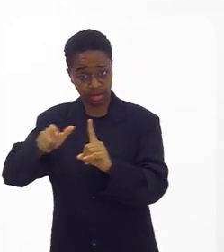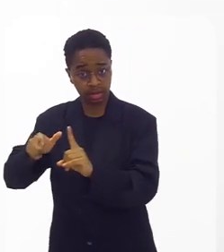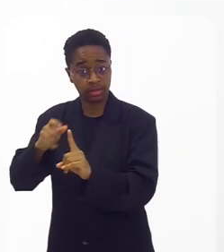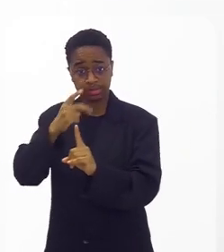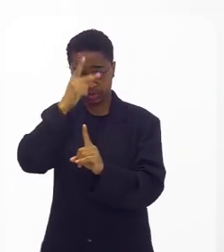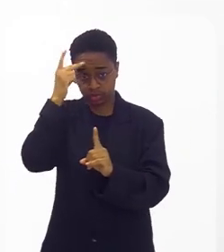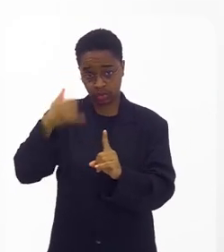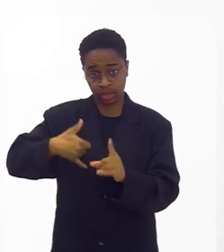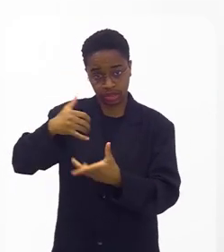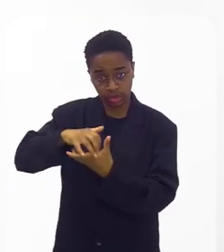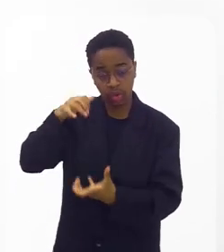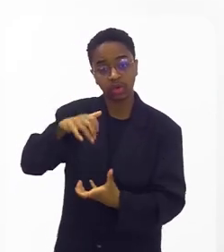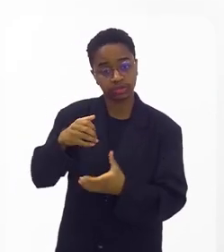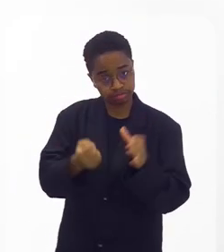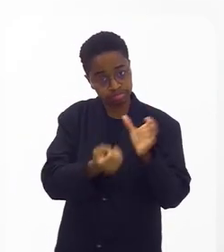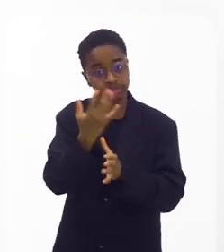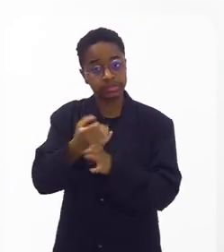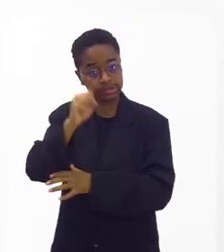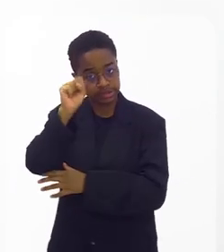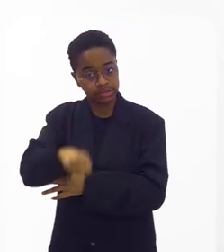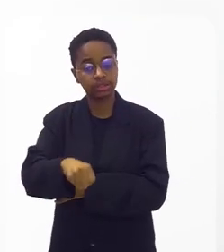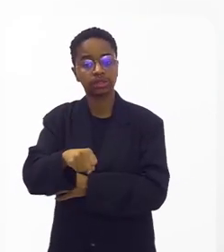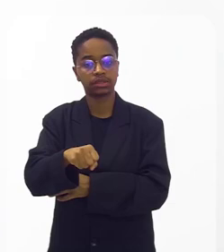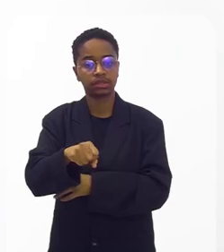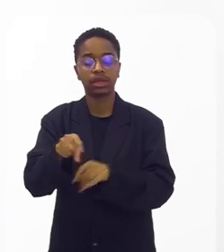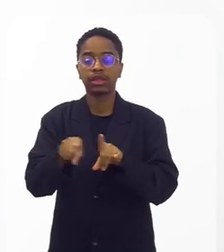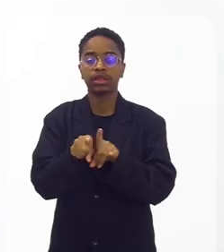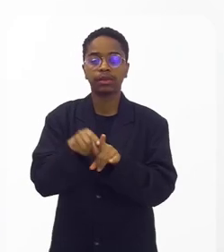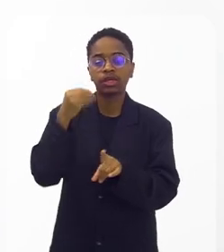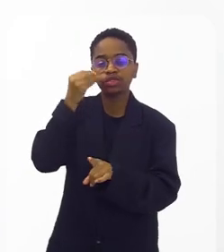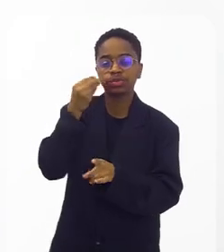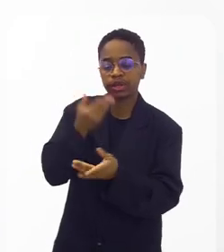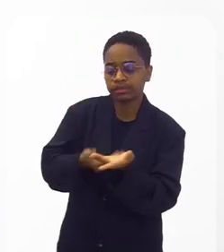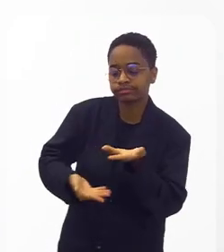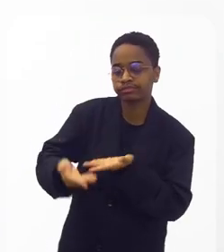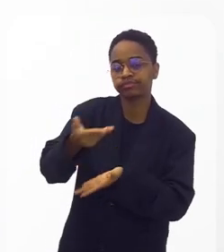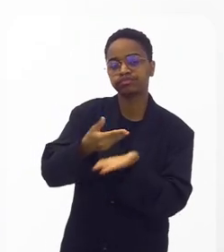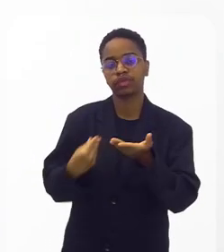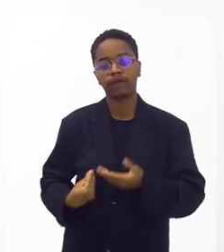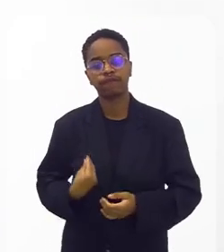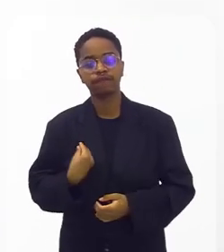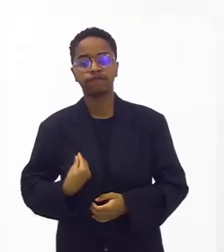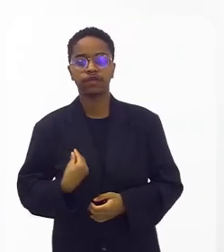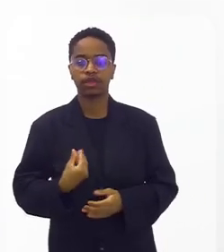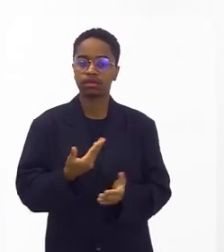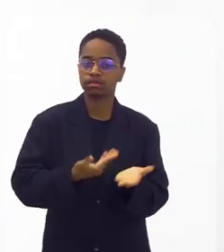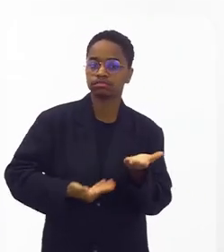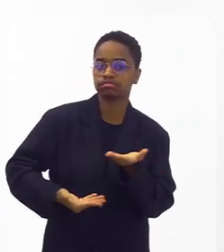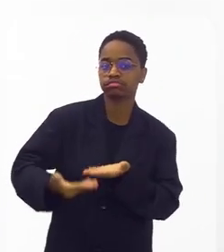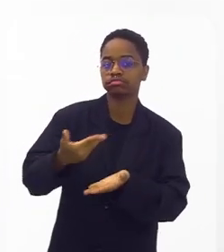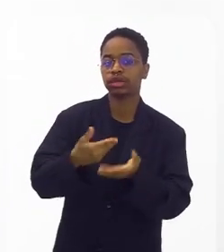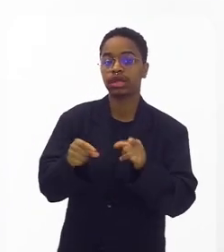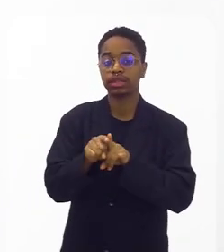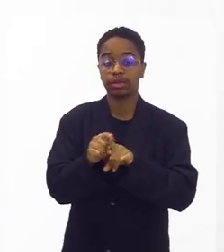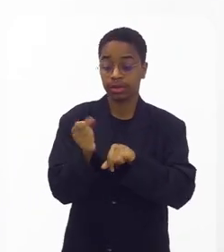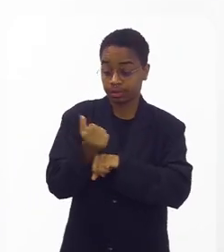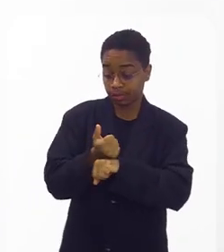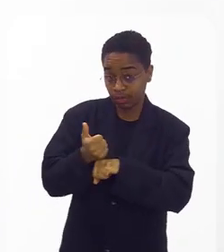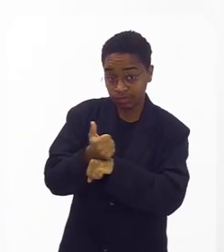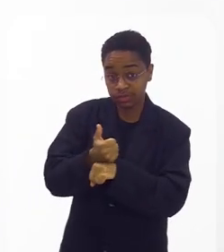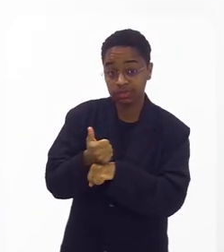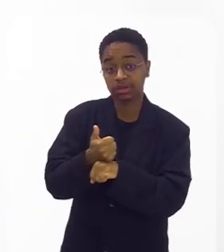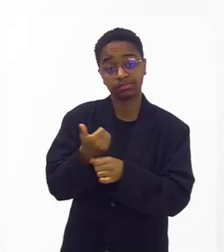pessoa idosa produz e produz muito. E essa troca de experiência de vida, essa troca de experiência